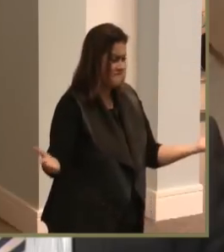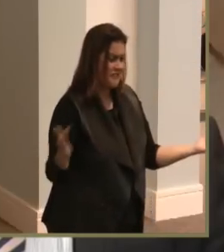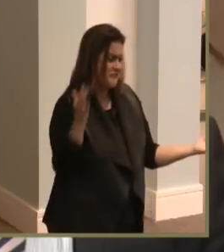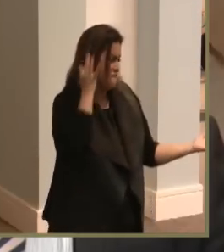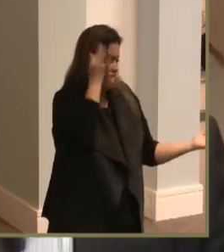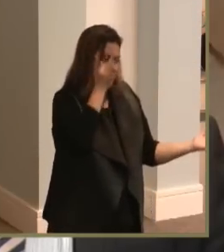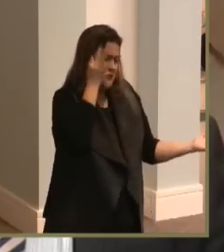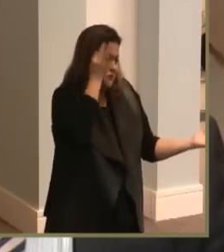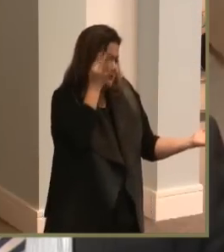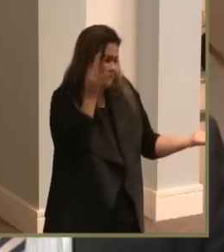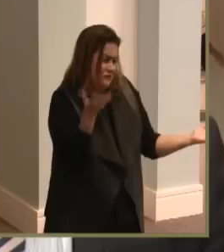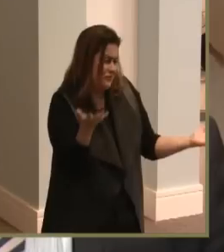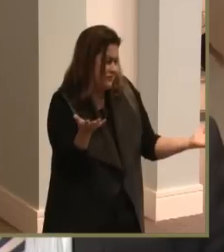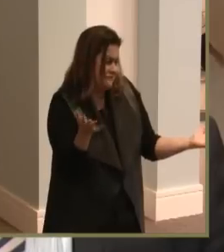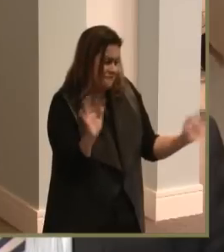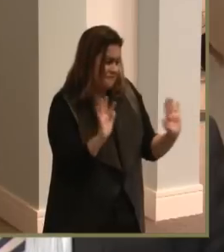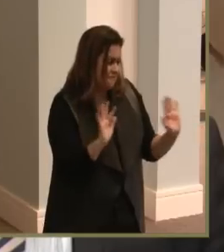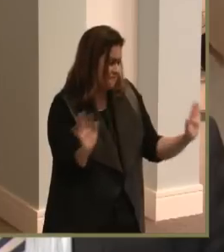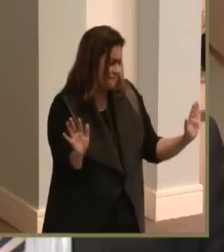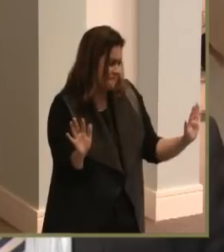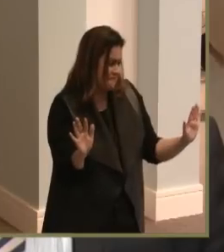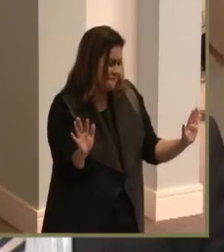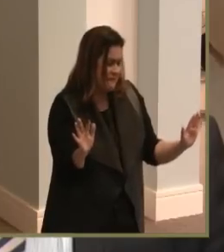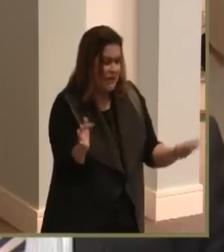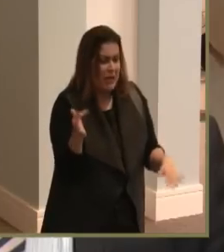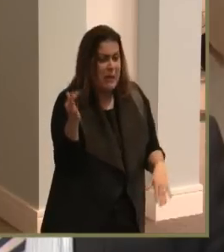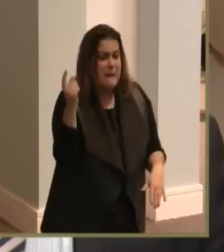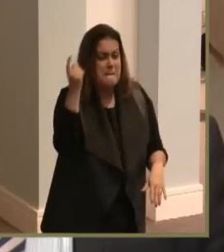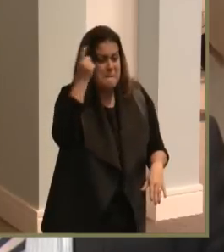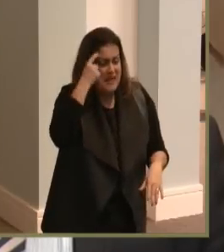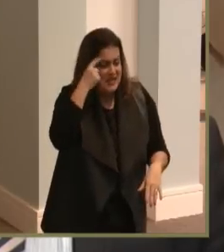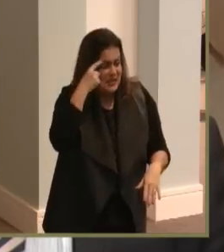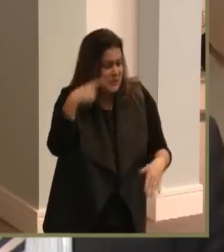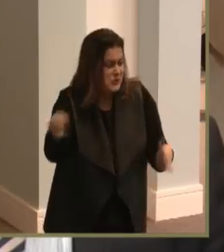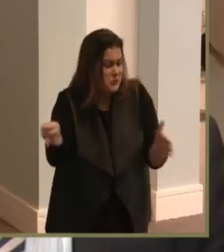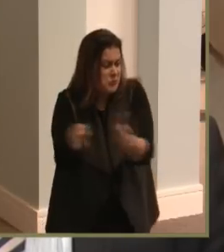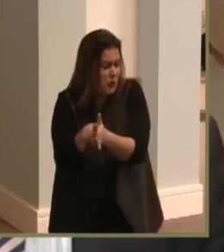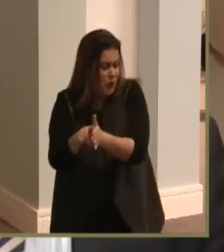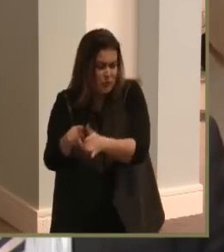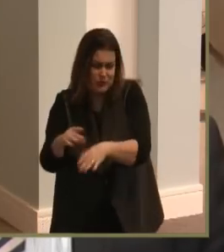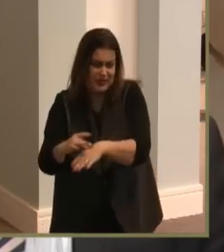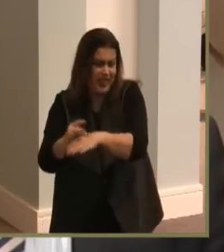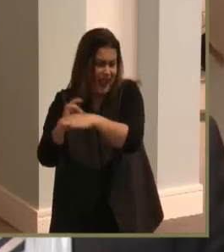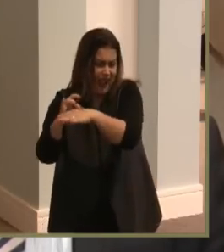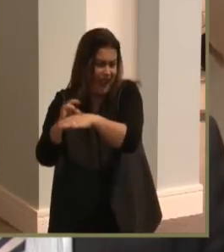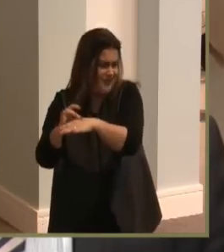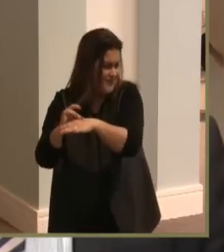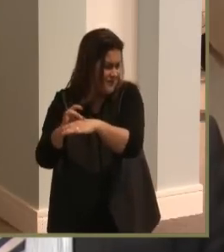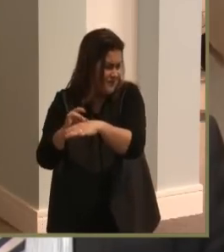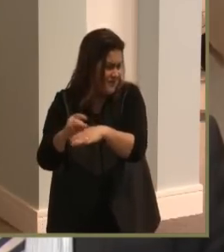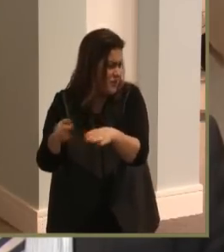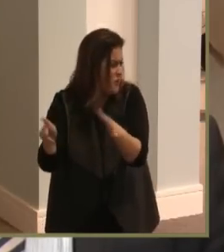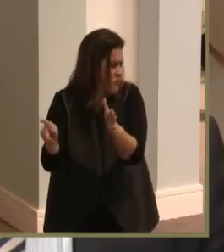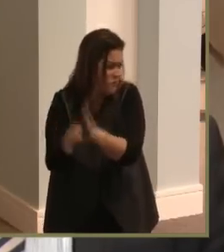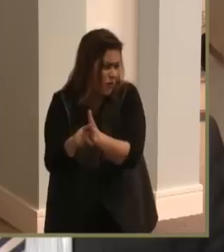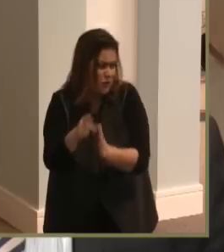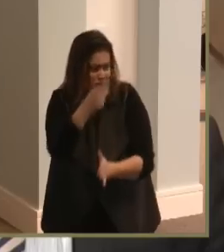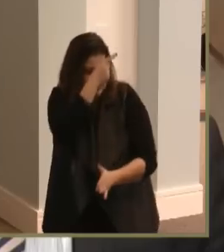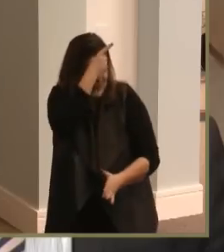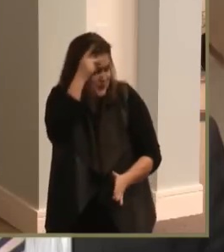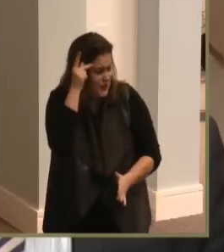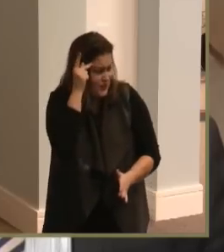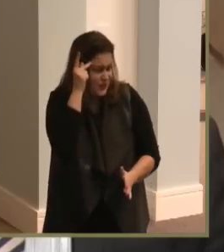humanas. Literalmente, pessoas que morreram em prol do Evangelho por seguirem a Cristo foram mortas, foram